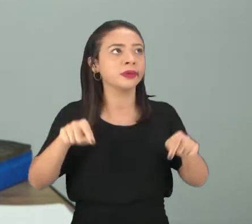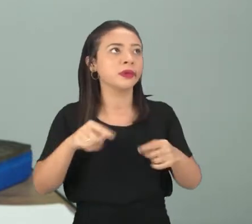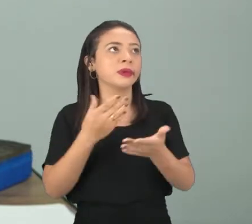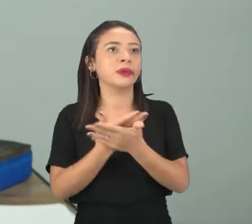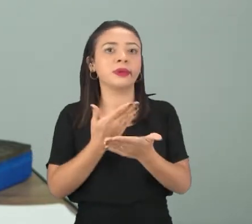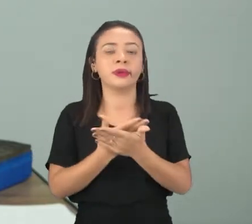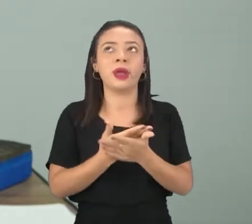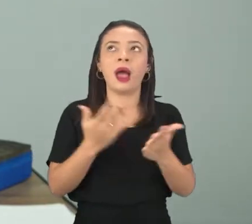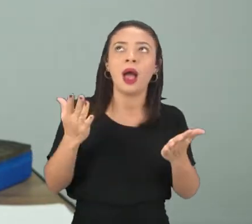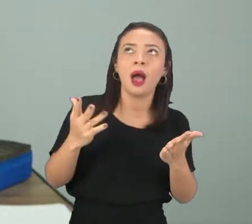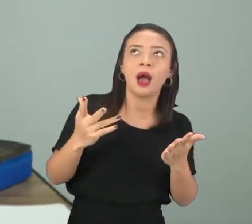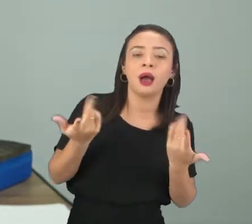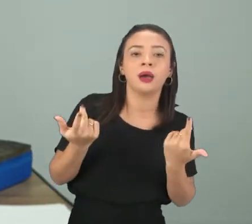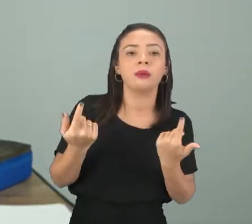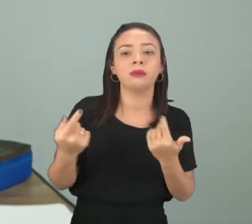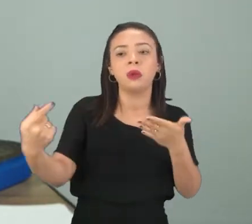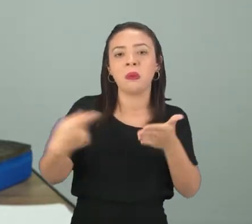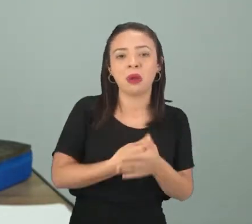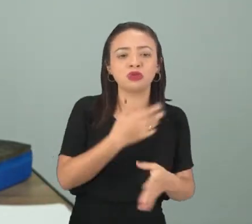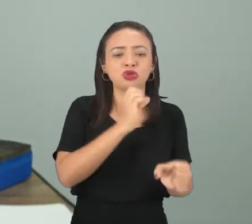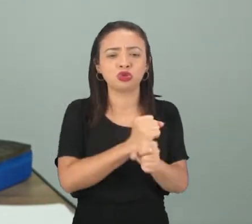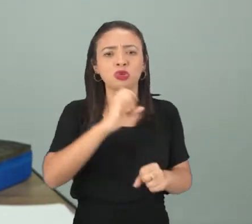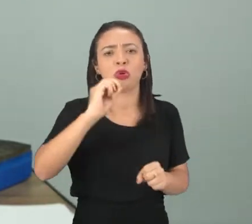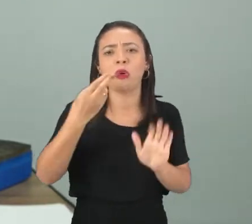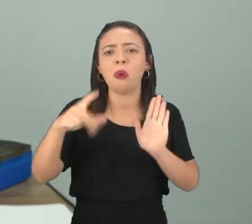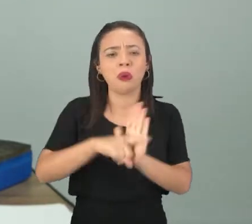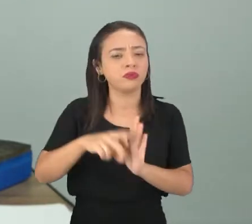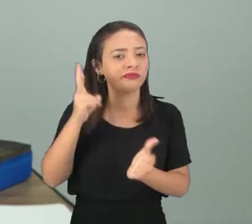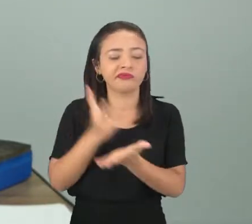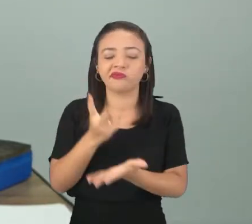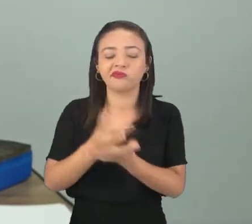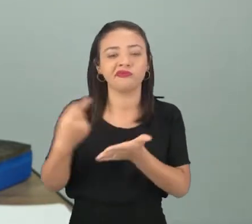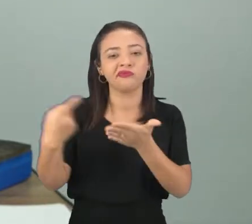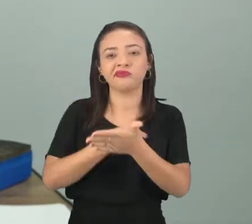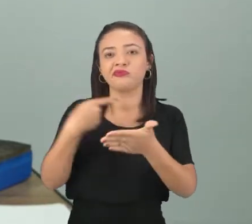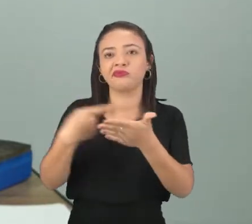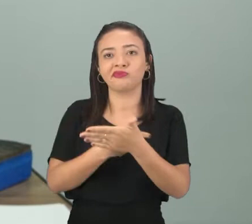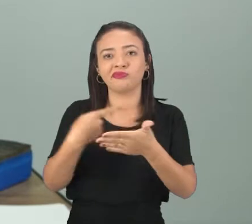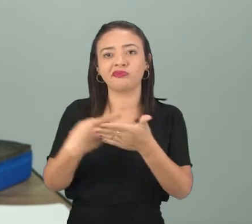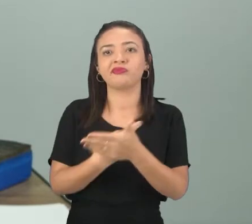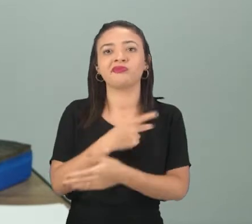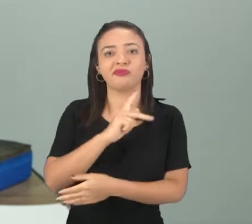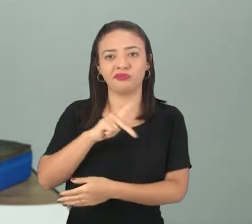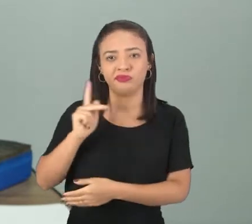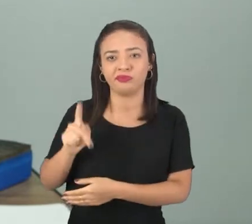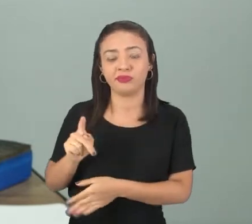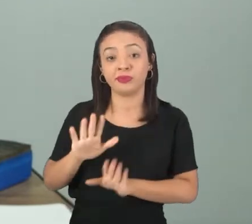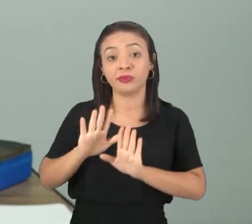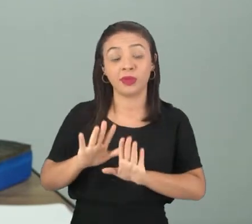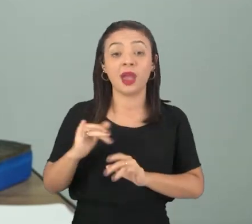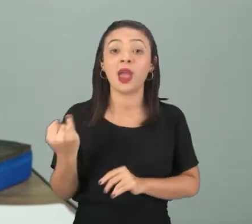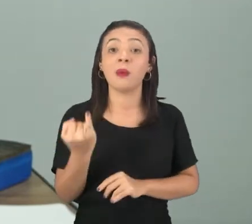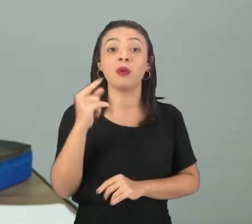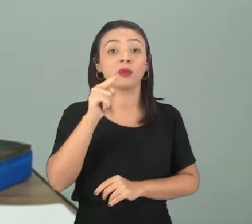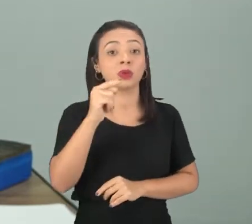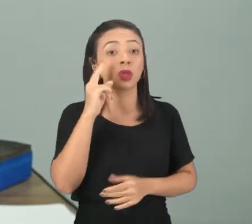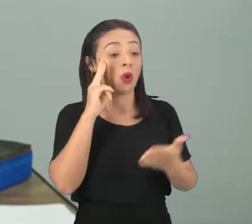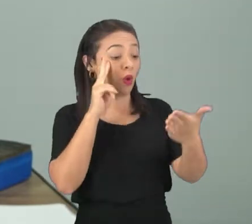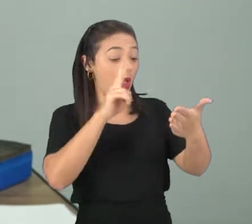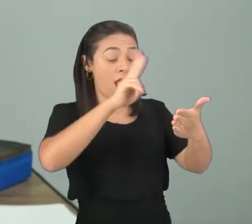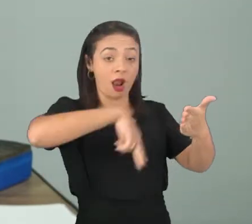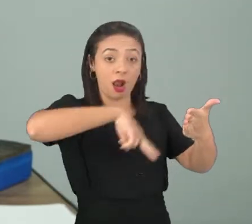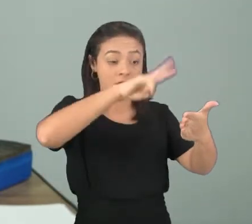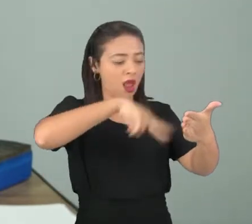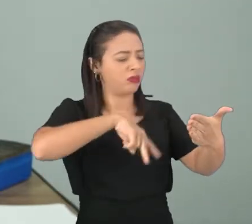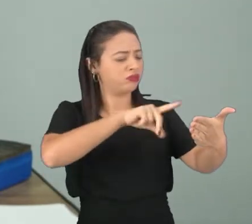Chico professora de mais ou de menos uma pergunta muito comum para nós professores e é importante você é retirar por isso que eu